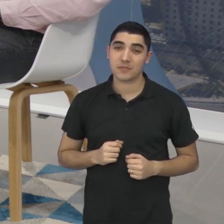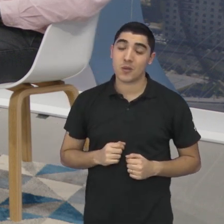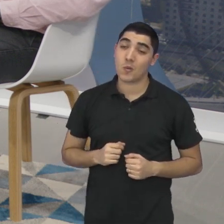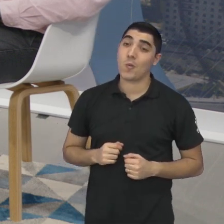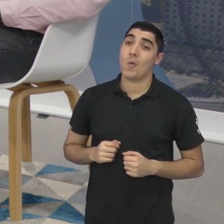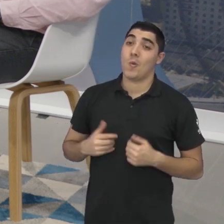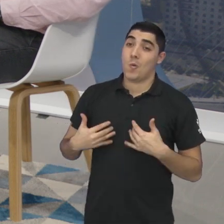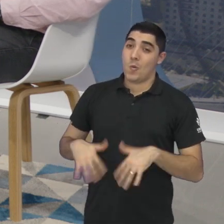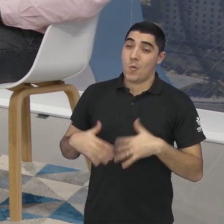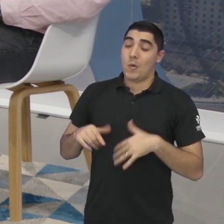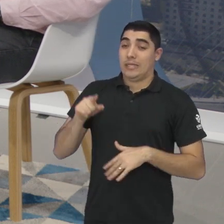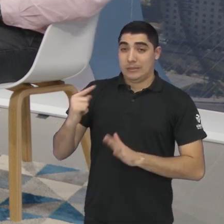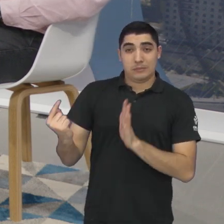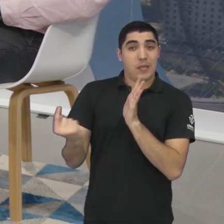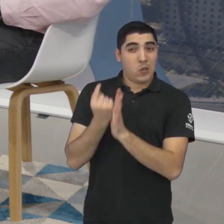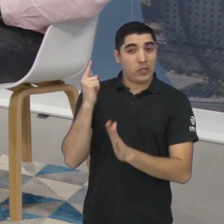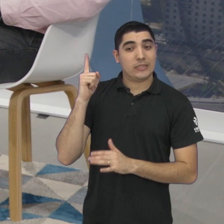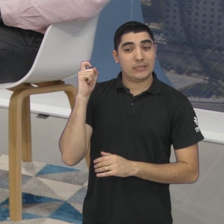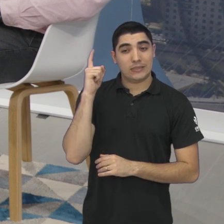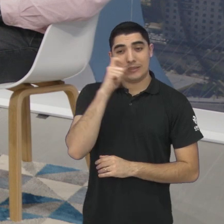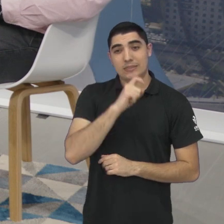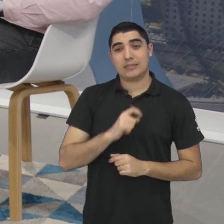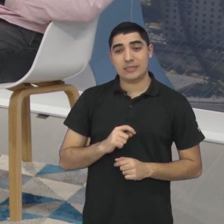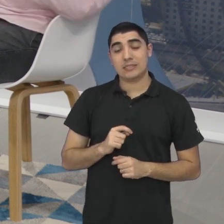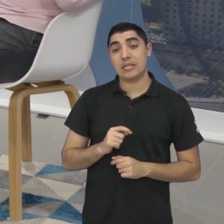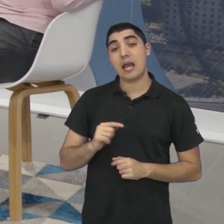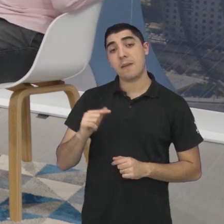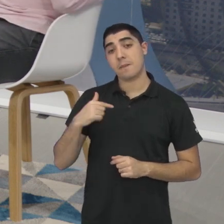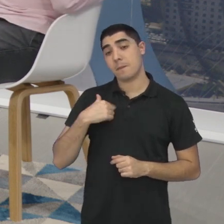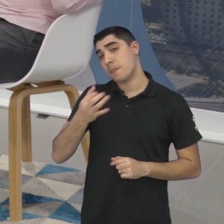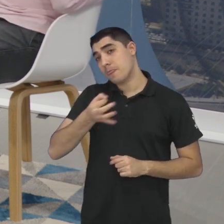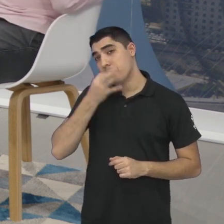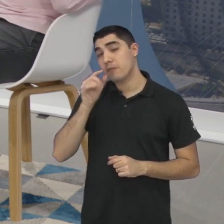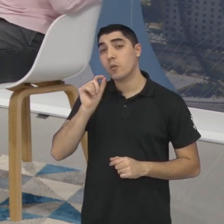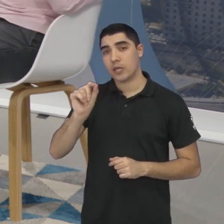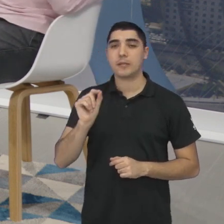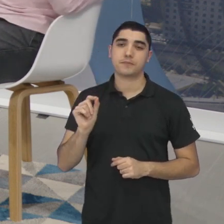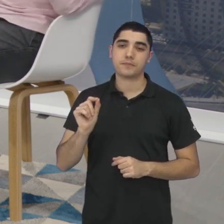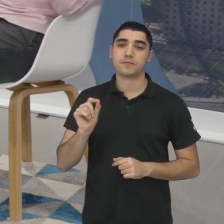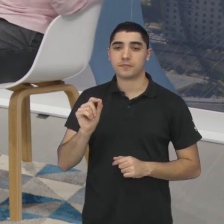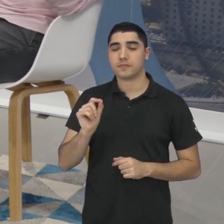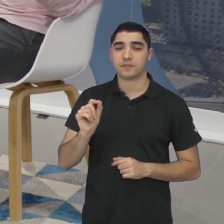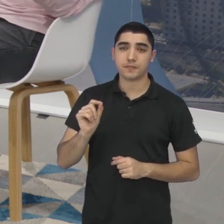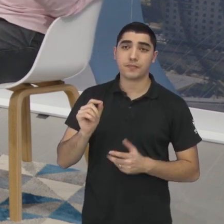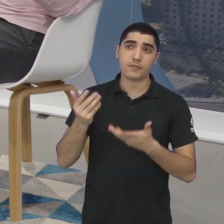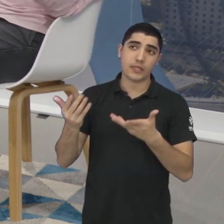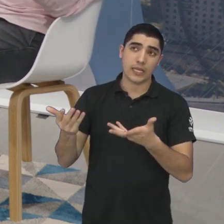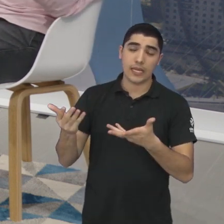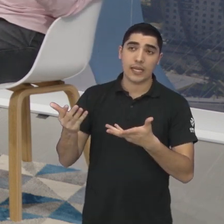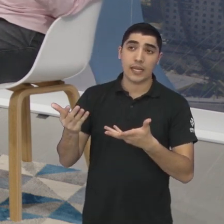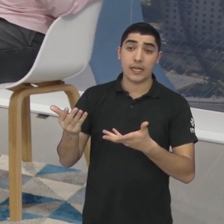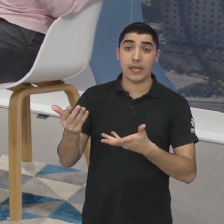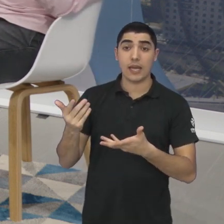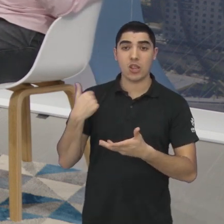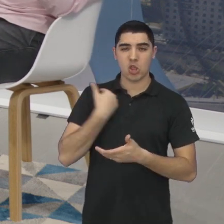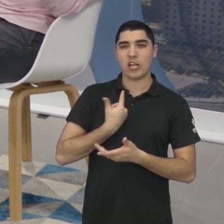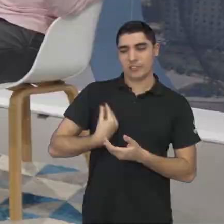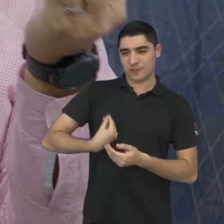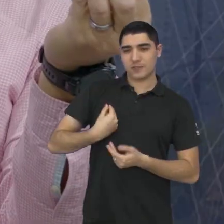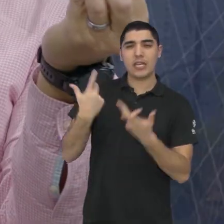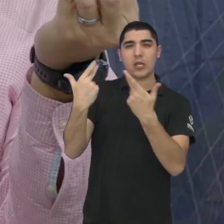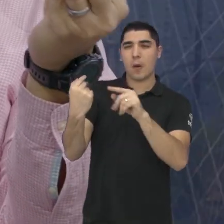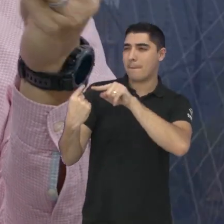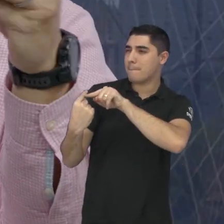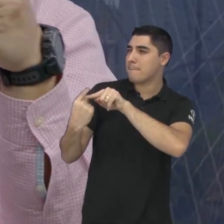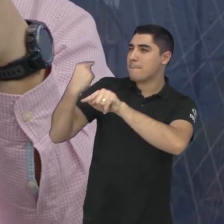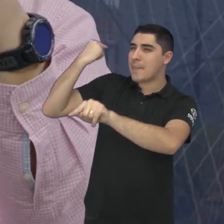Puxa vida, essa é complicada. Eu diria o seguinte, a gente não volta para viver como vivia na